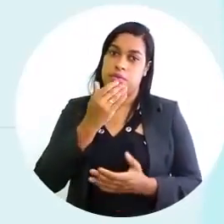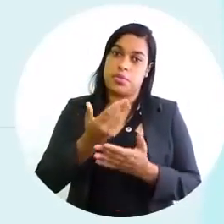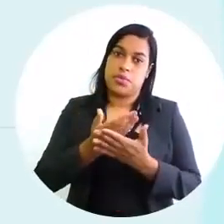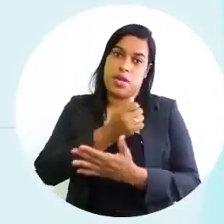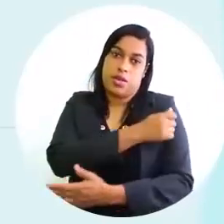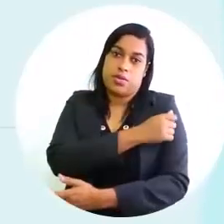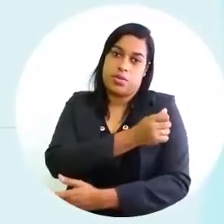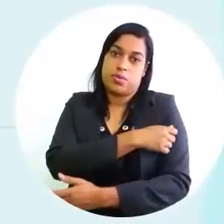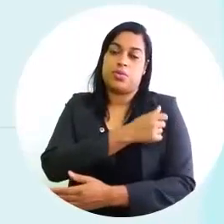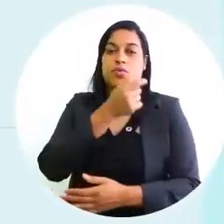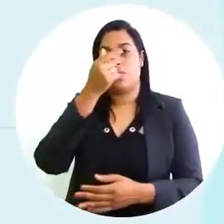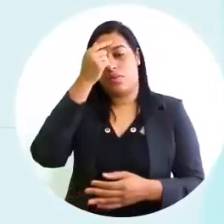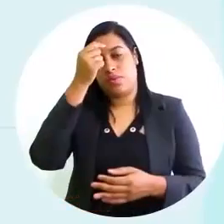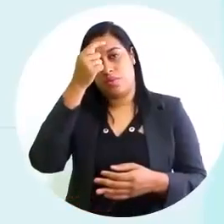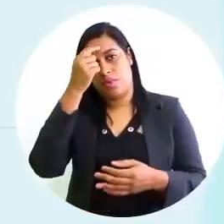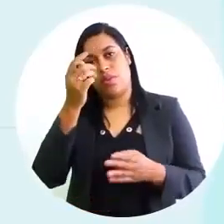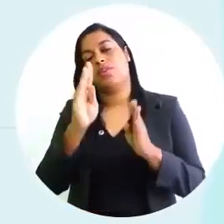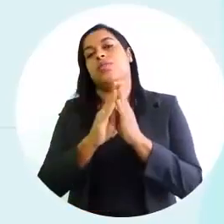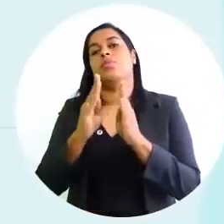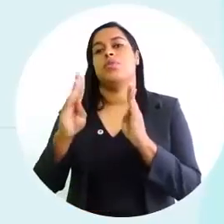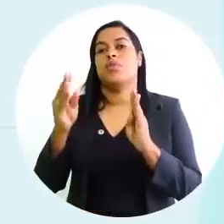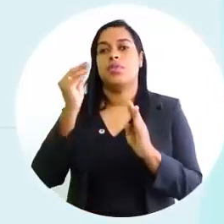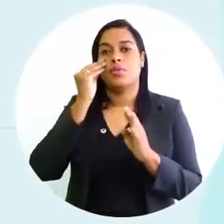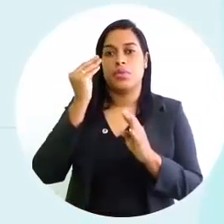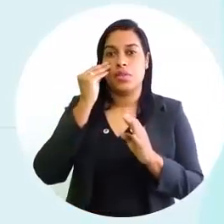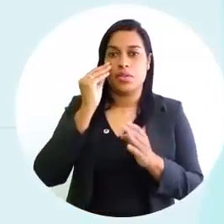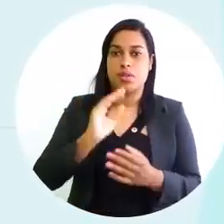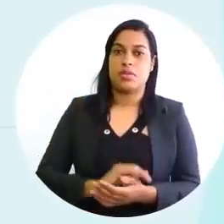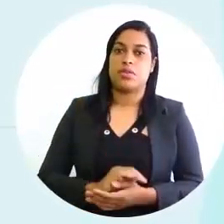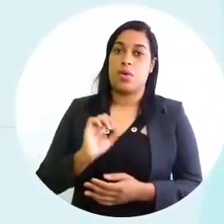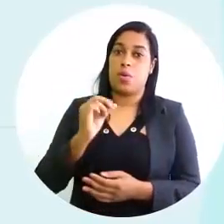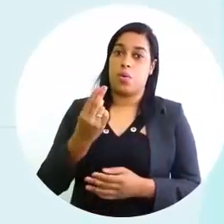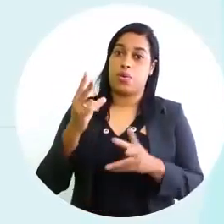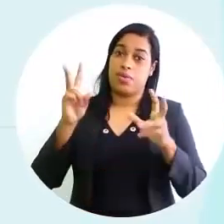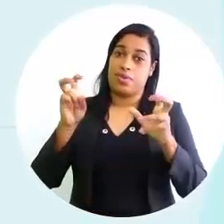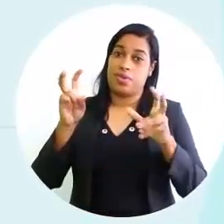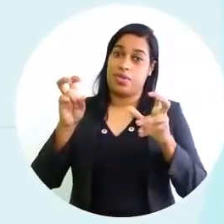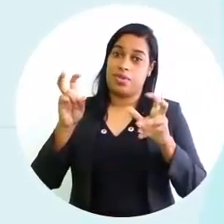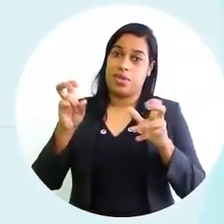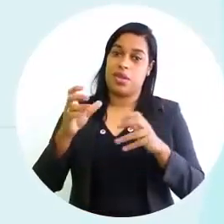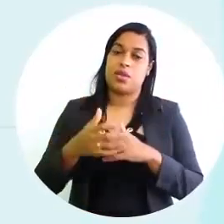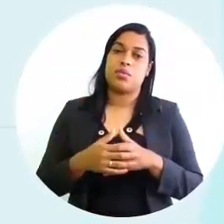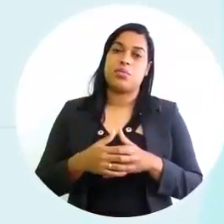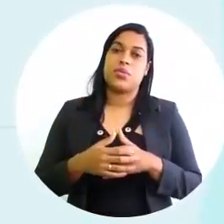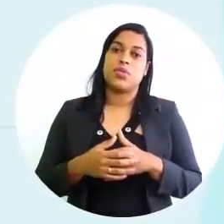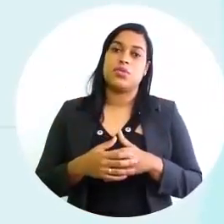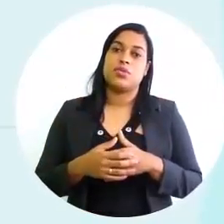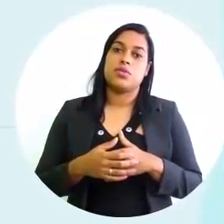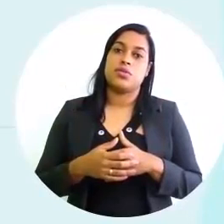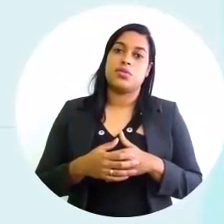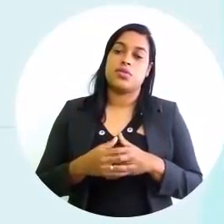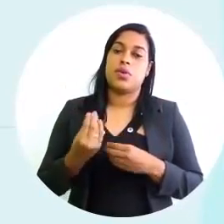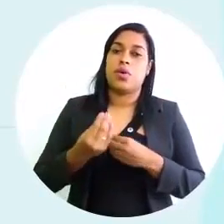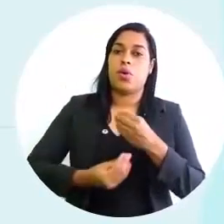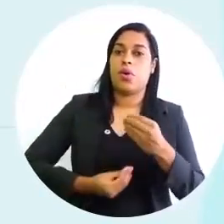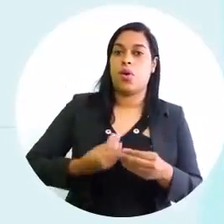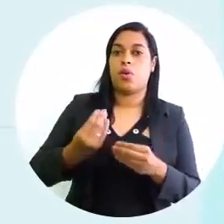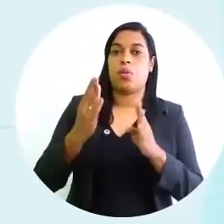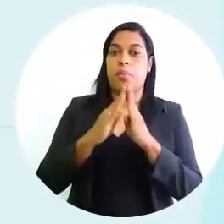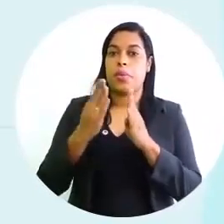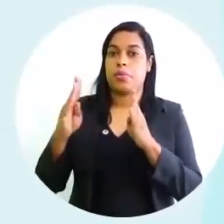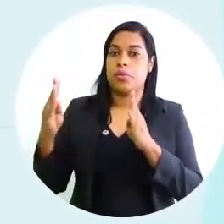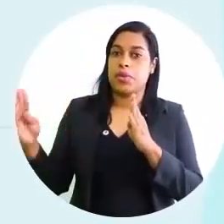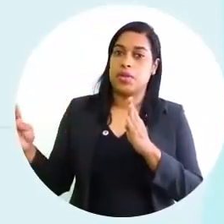estudantes universitários, uma biblioteca especializada, ou termos um pouco mais abrangentes ou mais gerais, como é o caso de uma